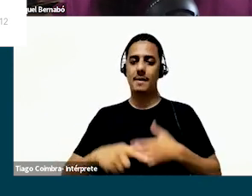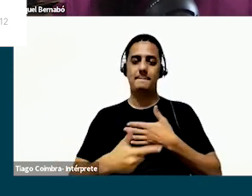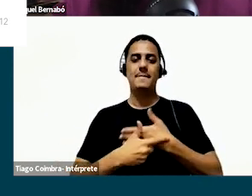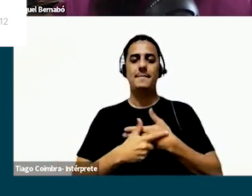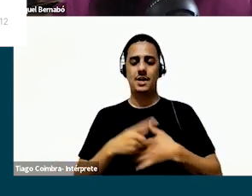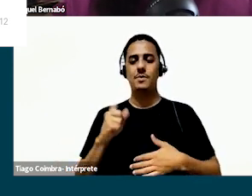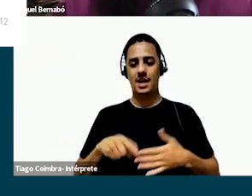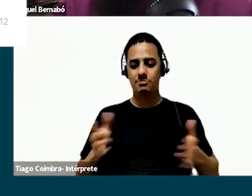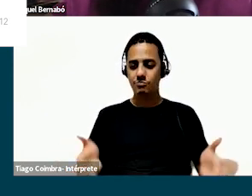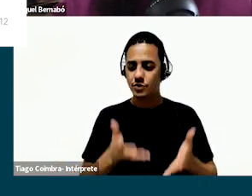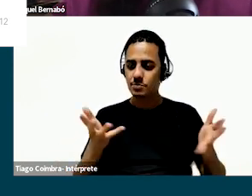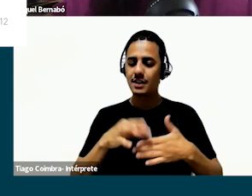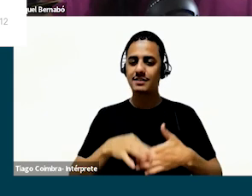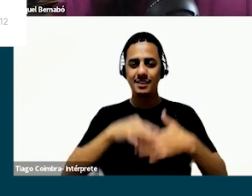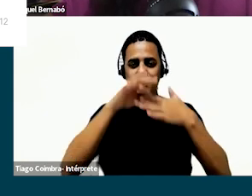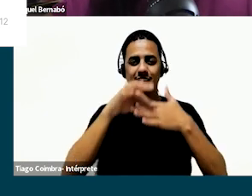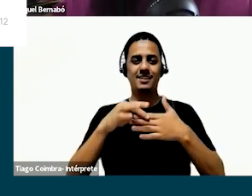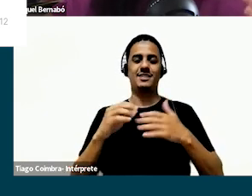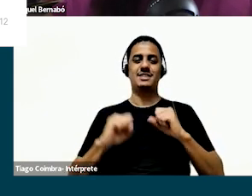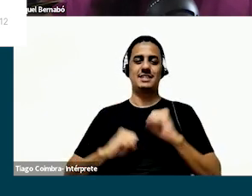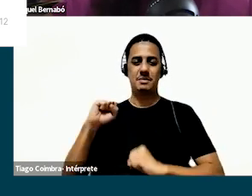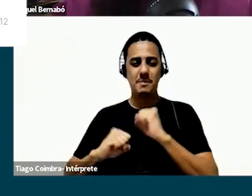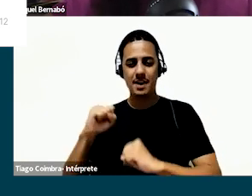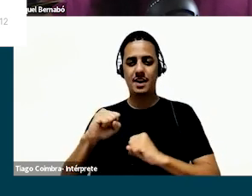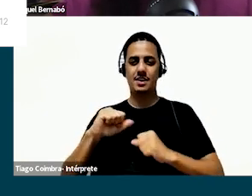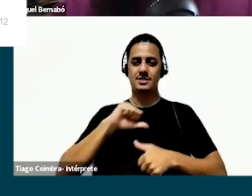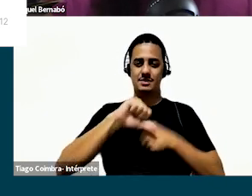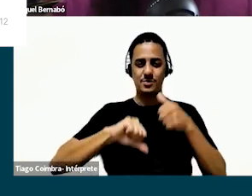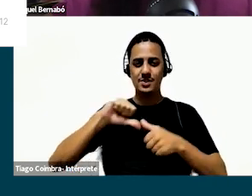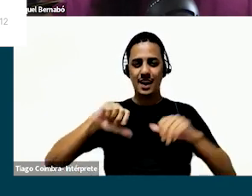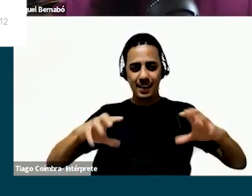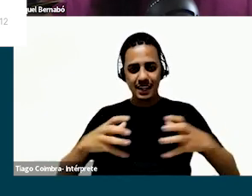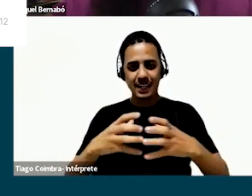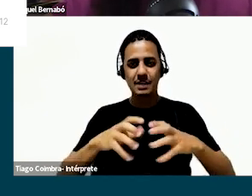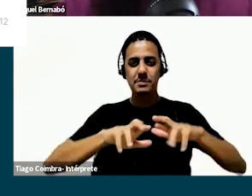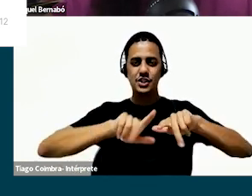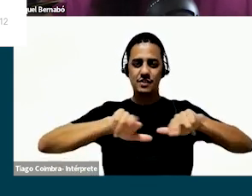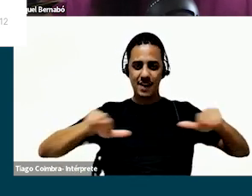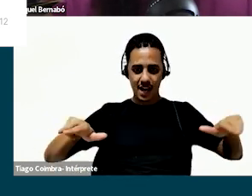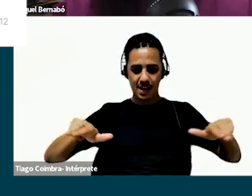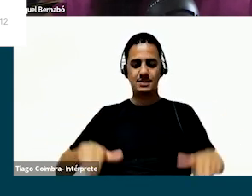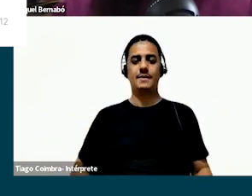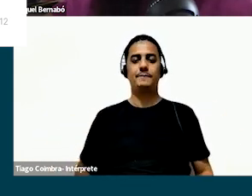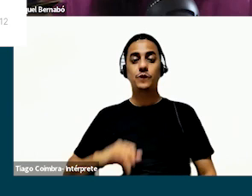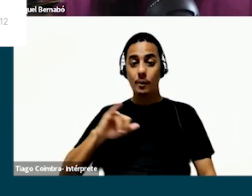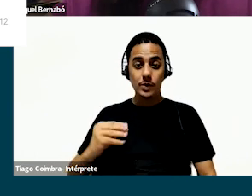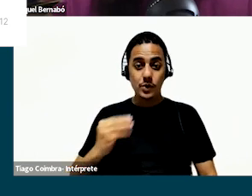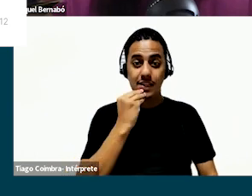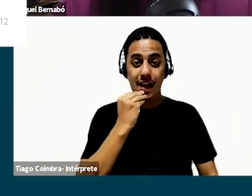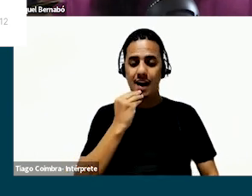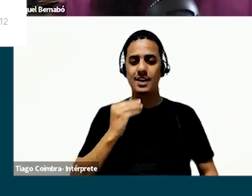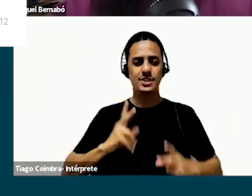isso, né? Nosso papel é, sim, estimular as nossas lideranças, a nossa empresa, transformar nossa equipe em uma equipe mais diversa em